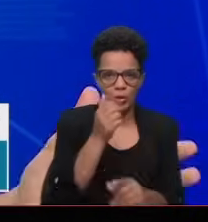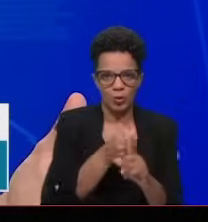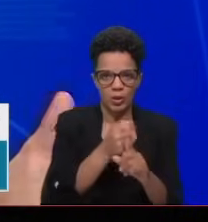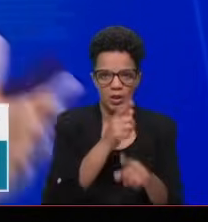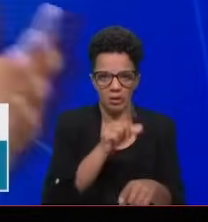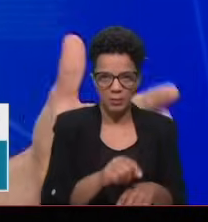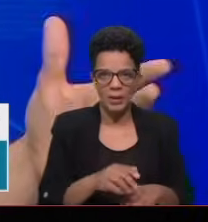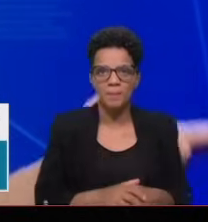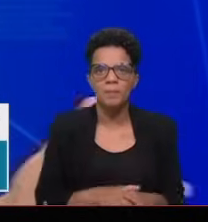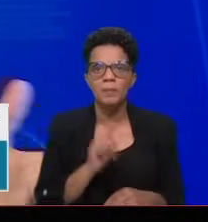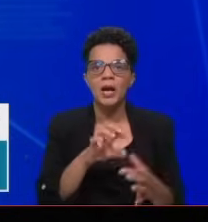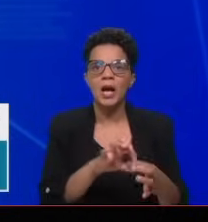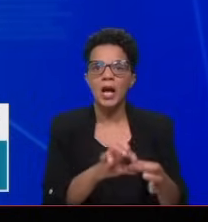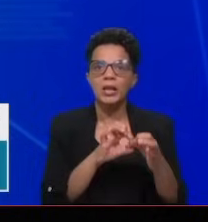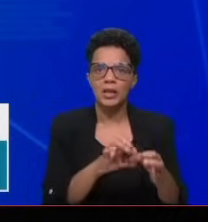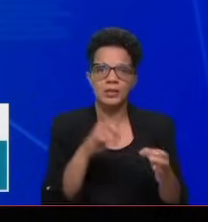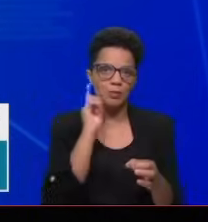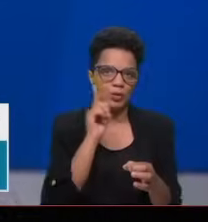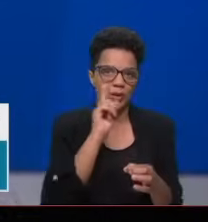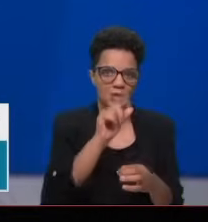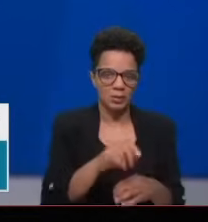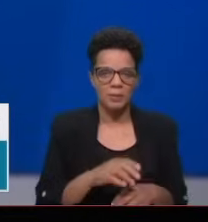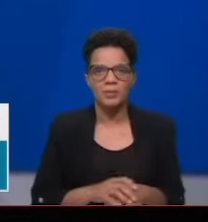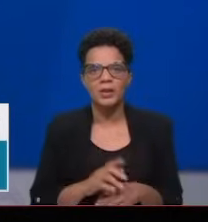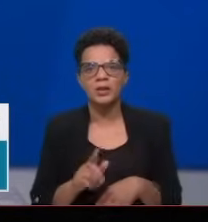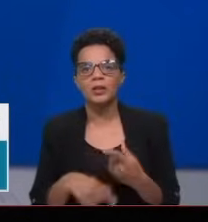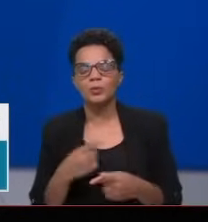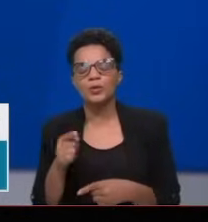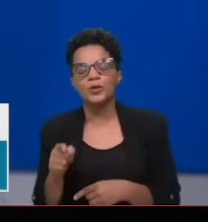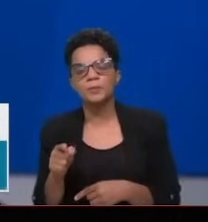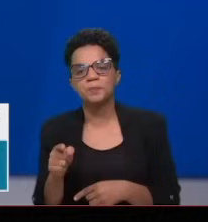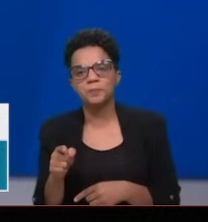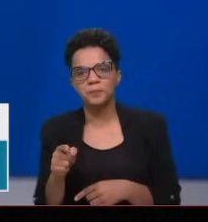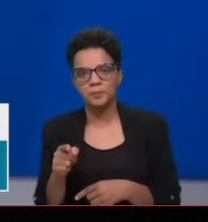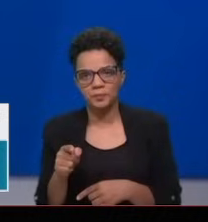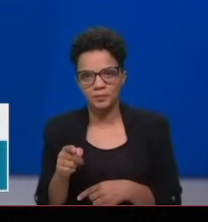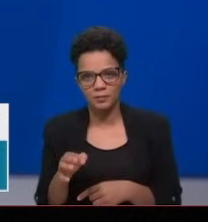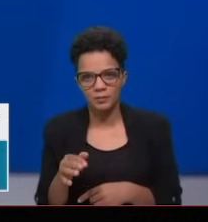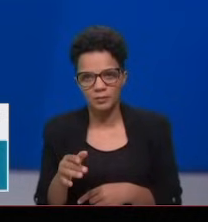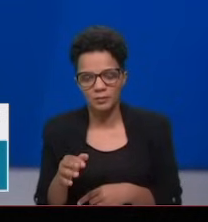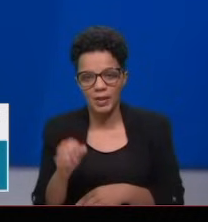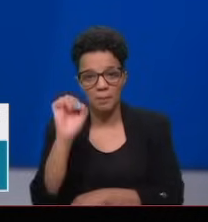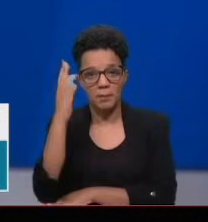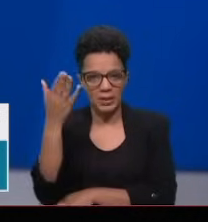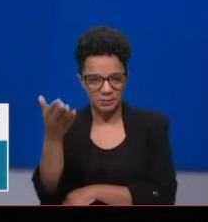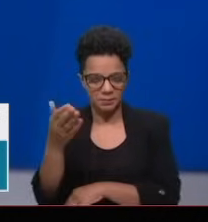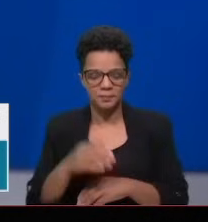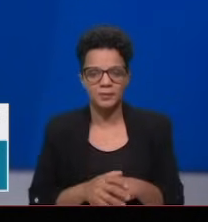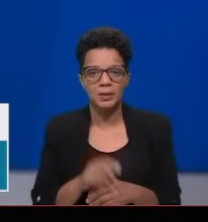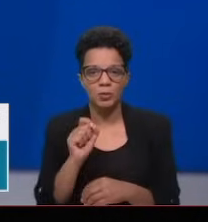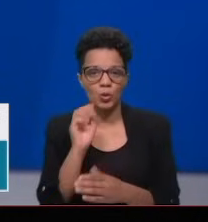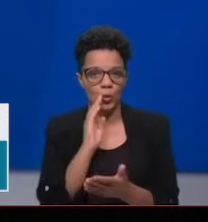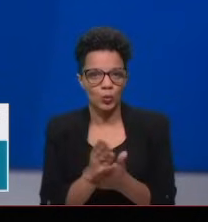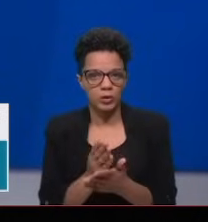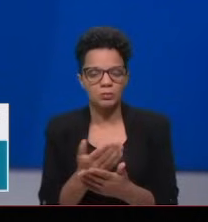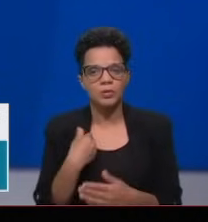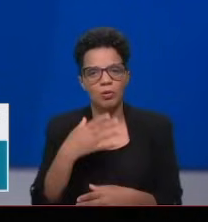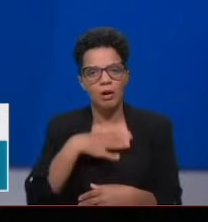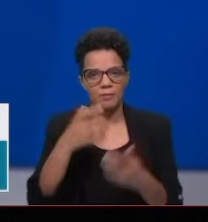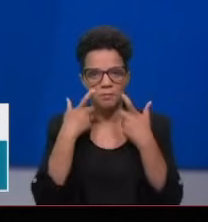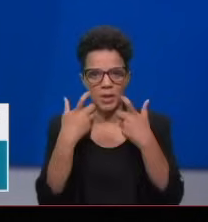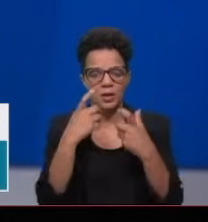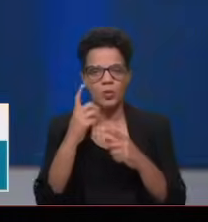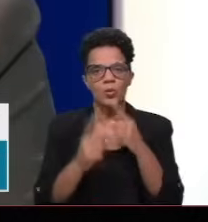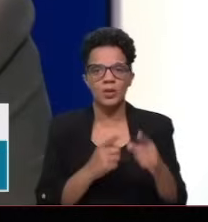mar alianç temp vamos vamos daqui a pouco pagar multa P final Marcos neste minuto final o quero realmente realçar é o que